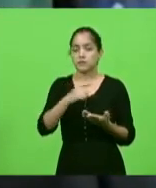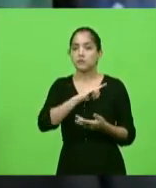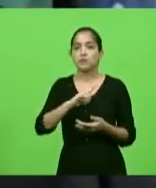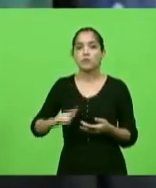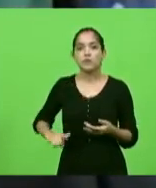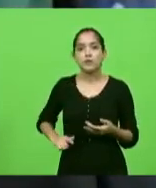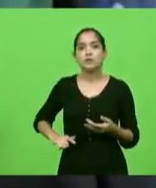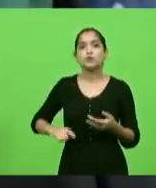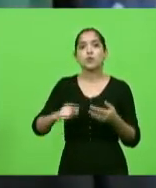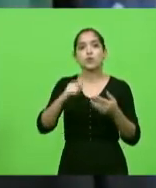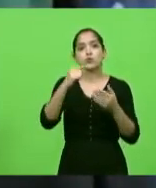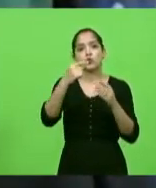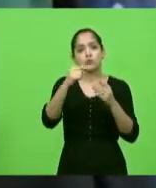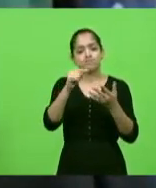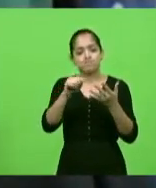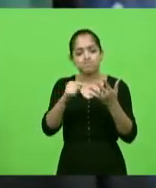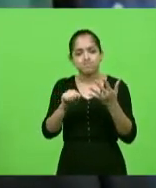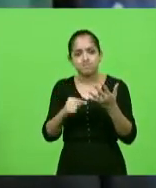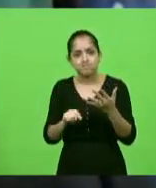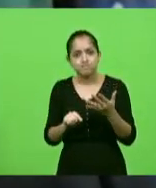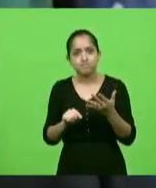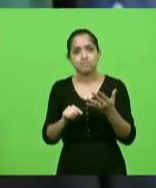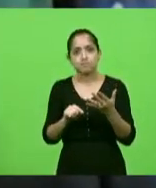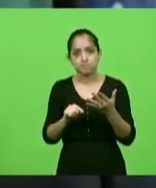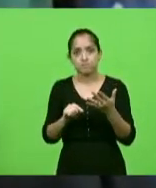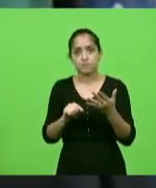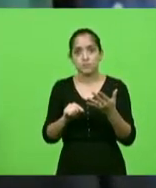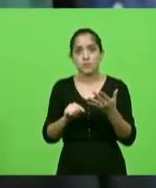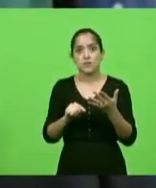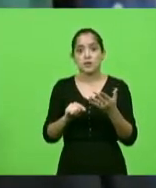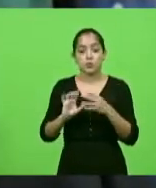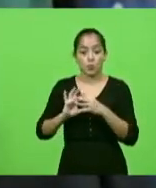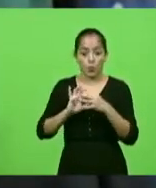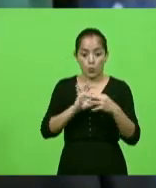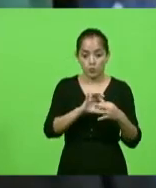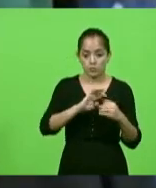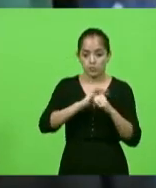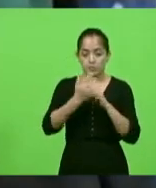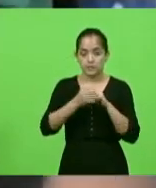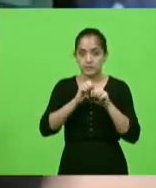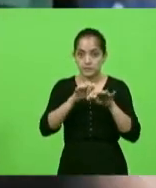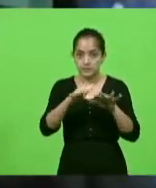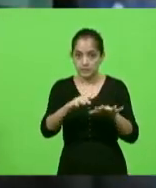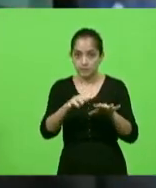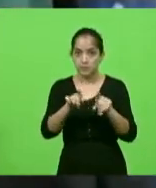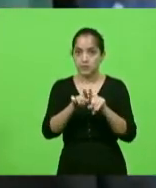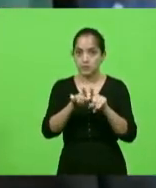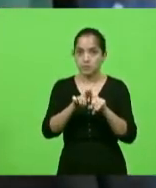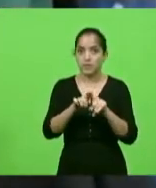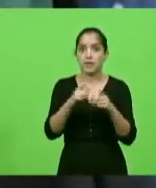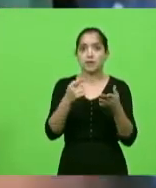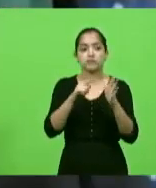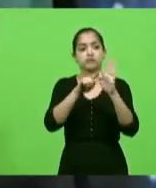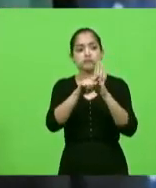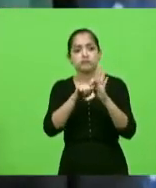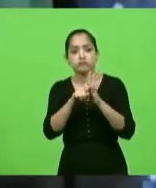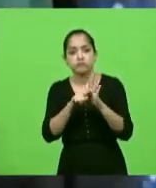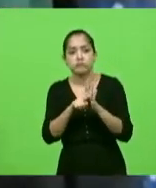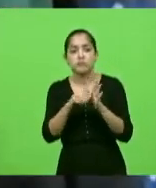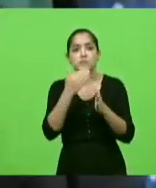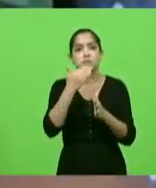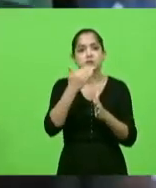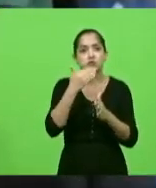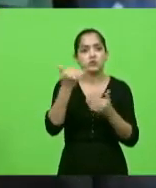adotou as medidas dentro de sua alçada no contexto pandêmico encosto inclusive incentivando consultas e